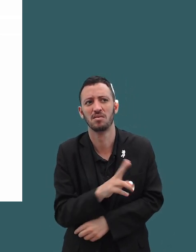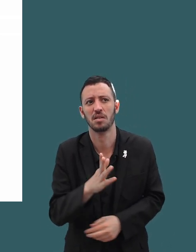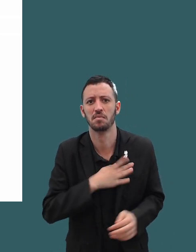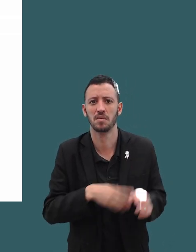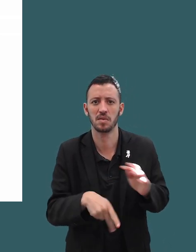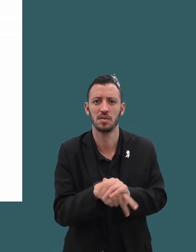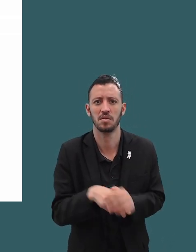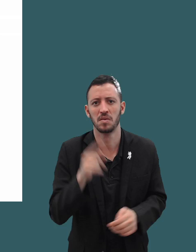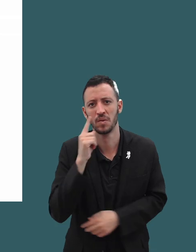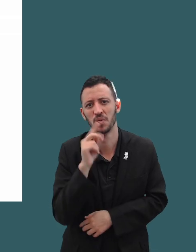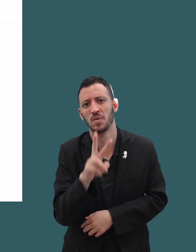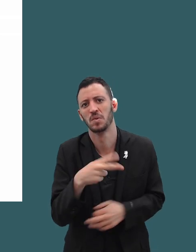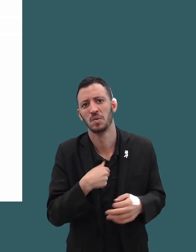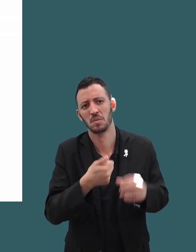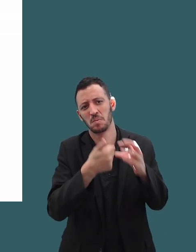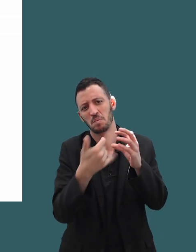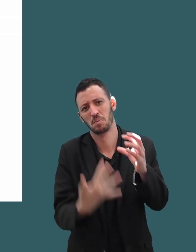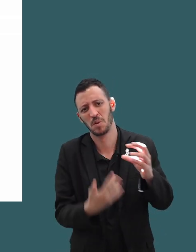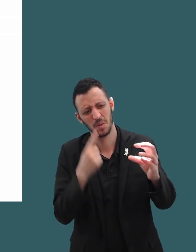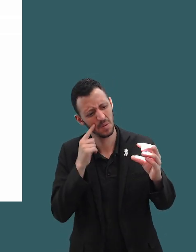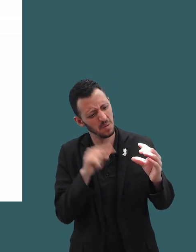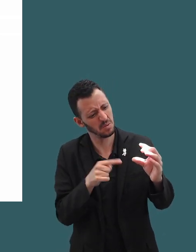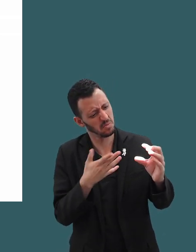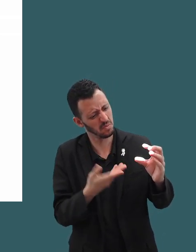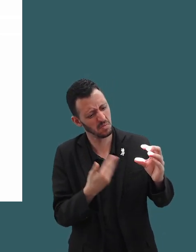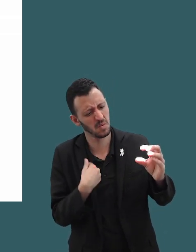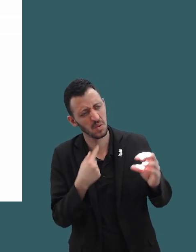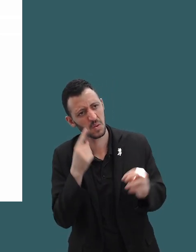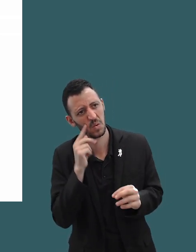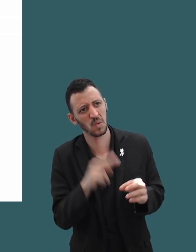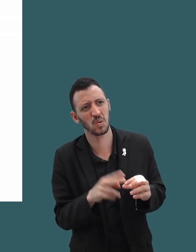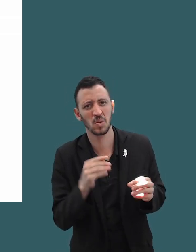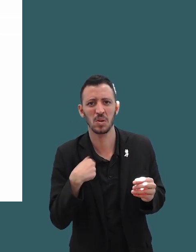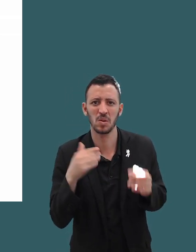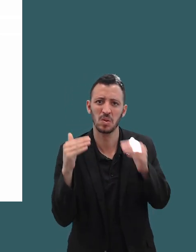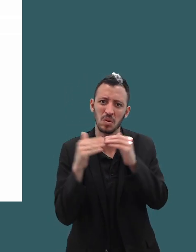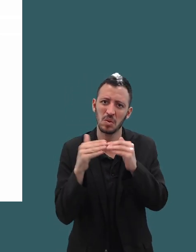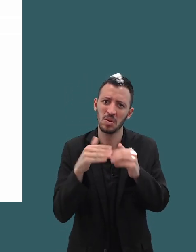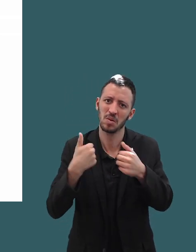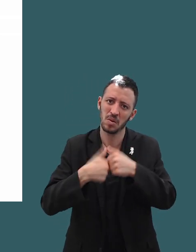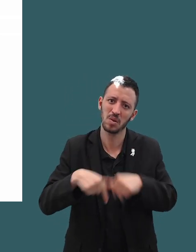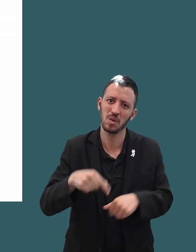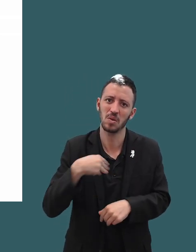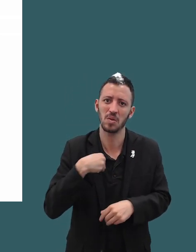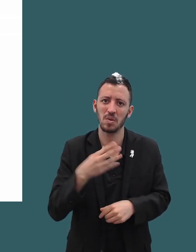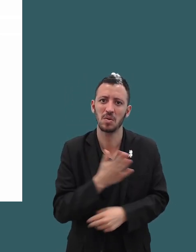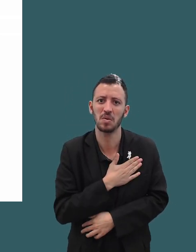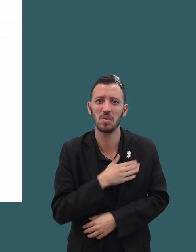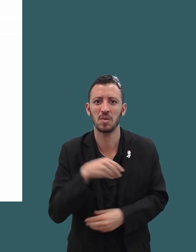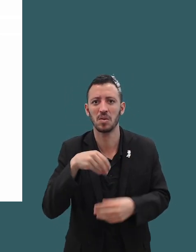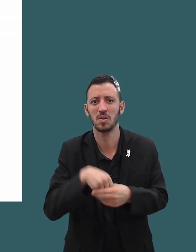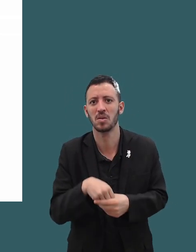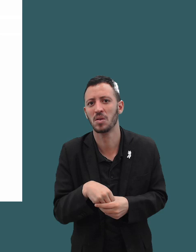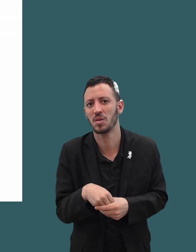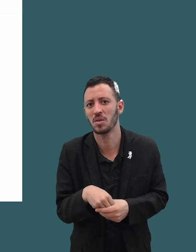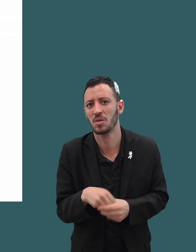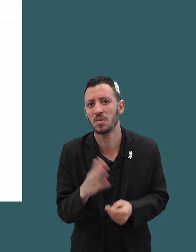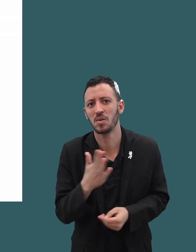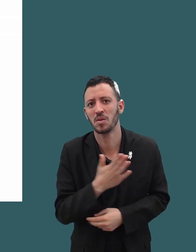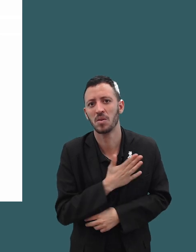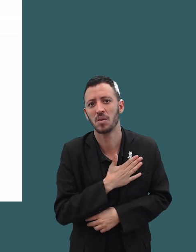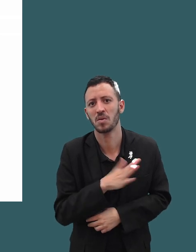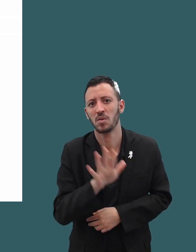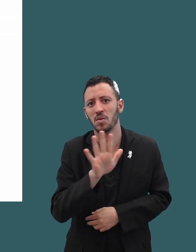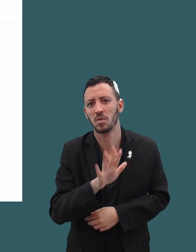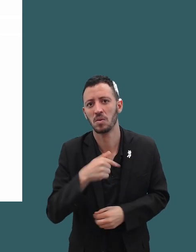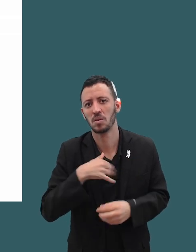minha. Eu recebo esse conteúdo já pensando, olha, é algo que já está no meu time, né? Já está naquele